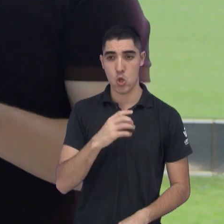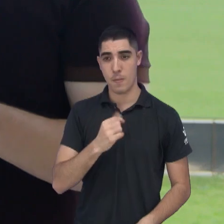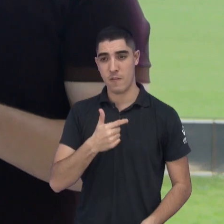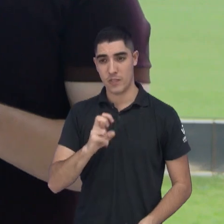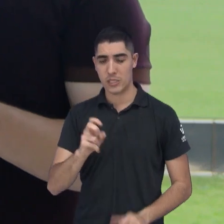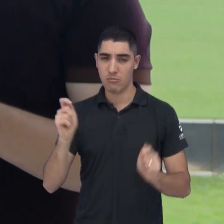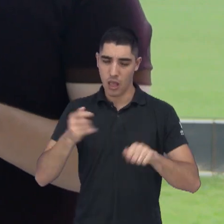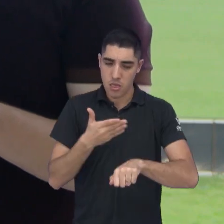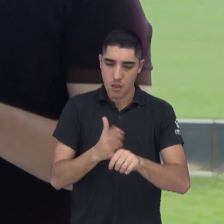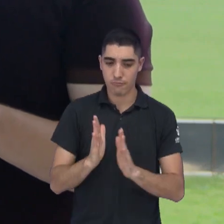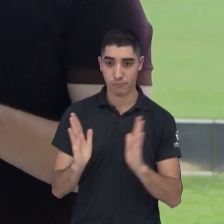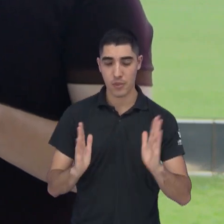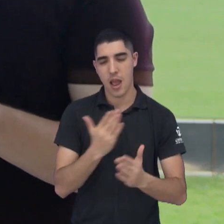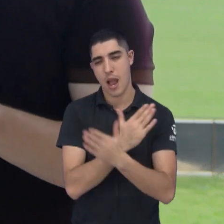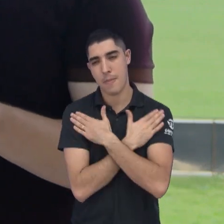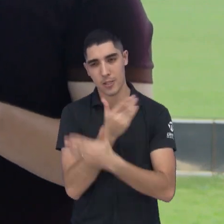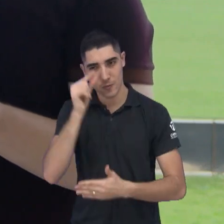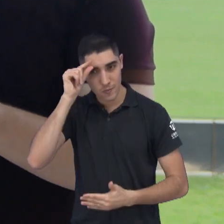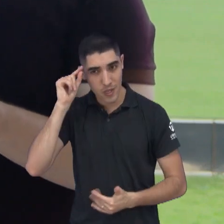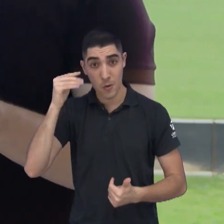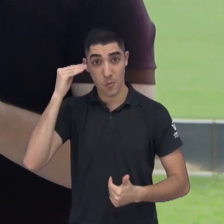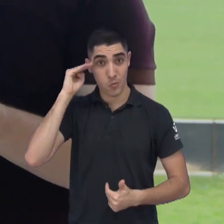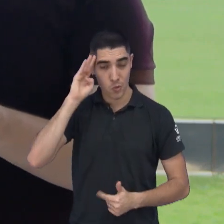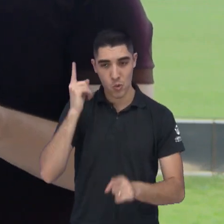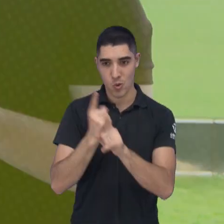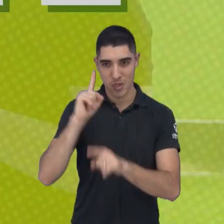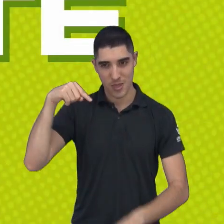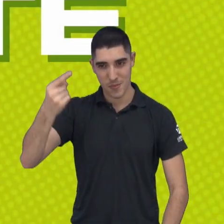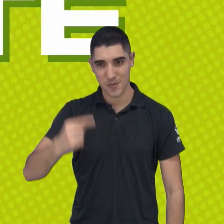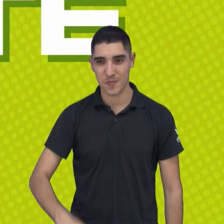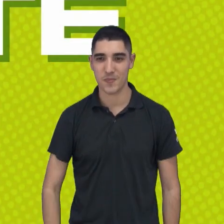preparar. Forte abraço, Vieira, forte abraço, Bruno, até a próxima.